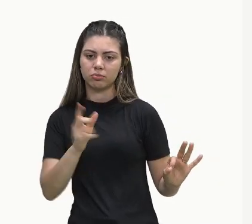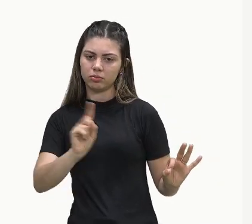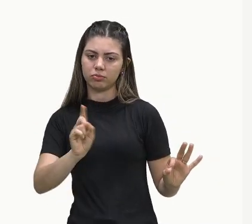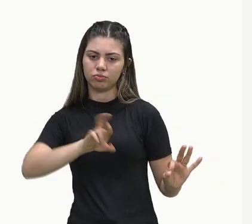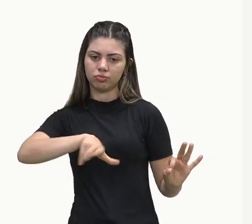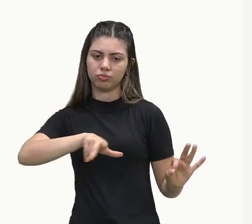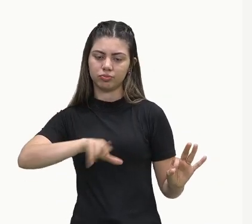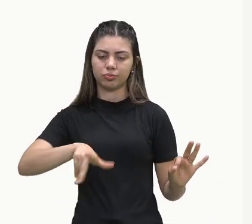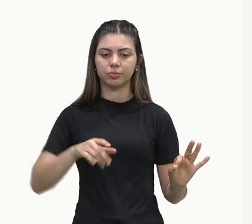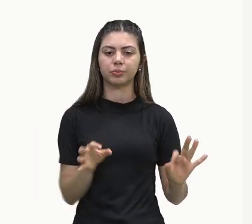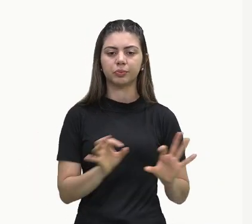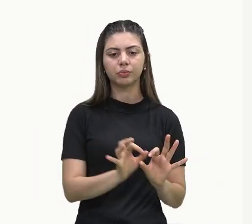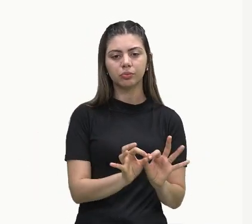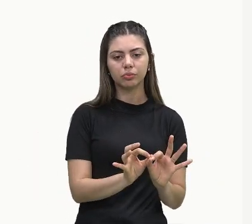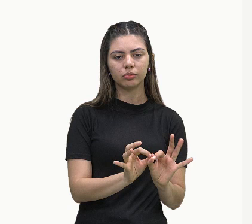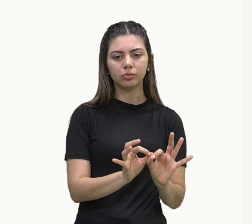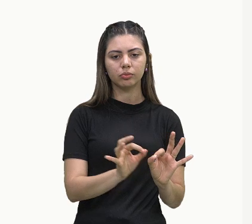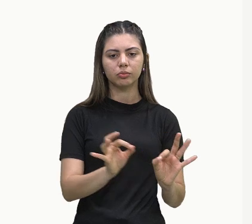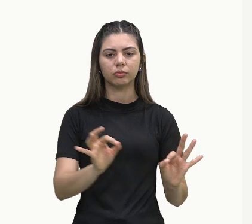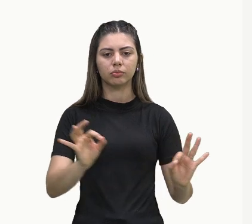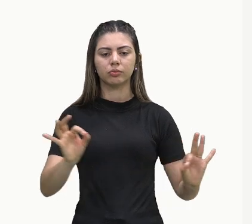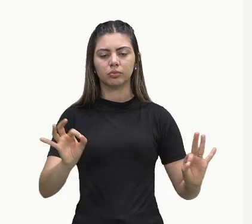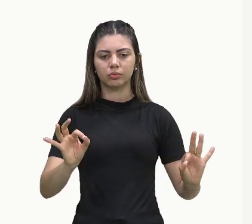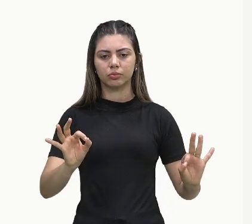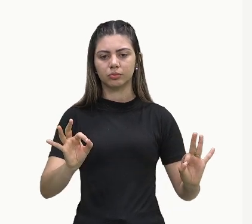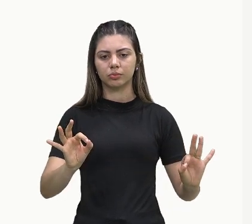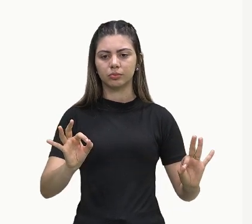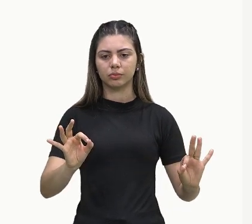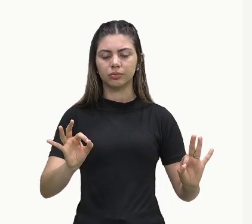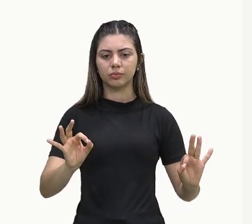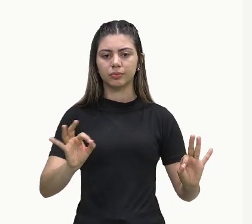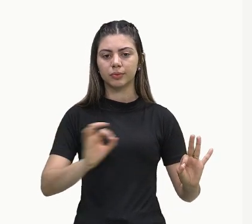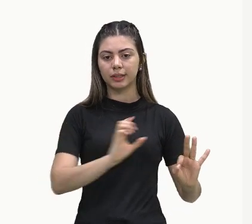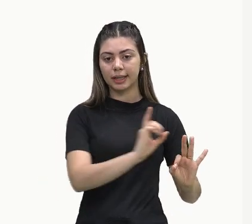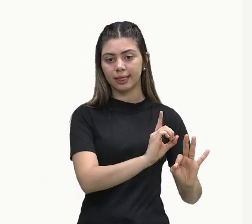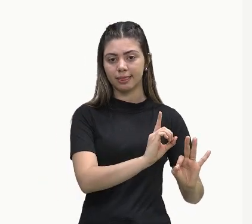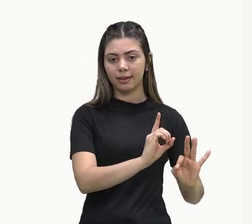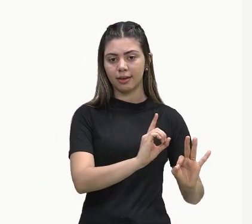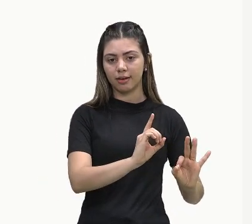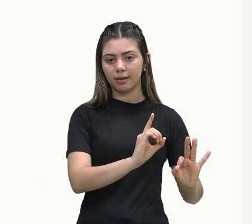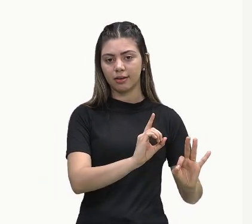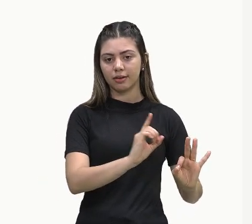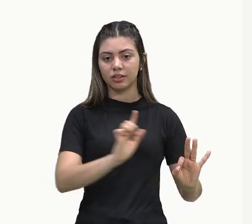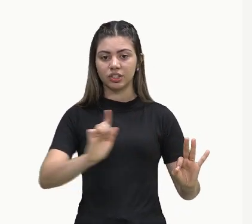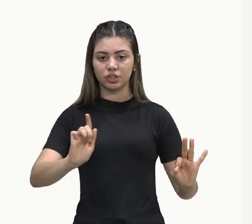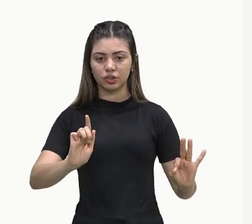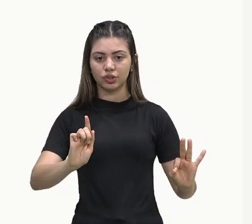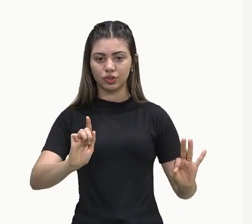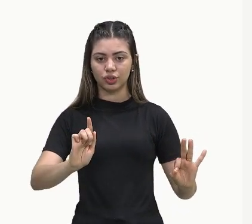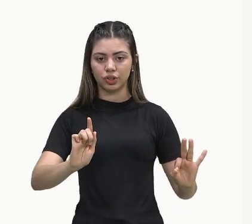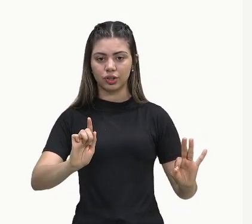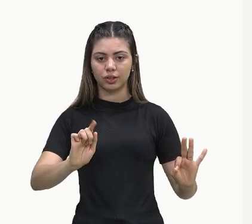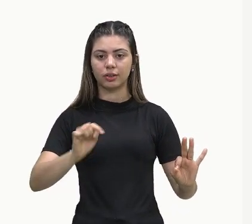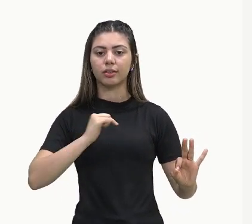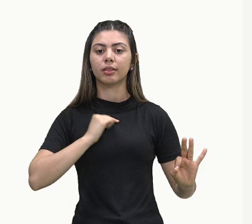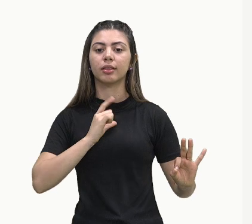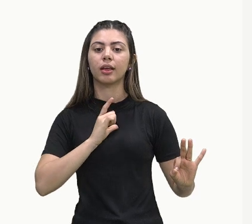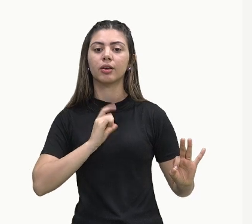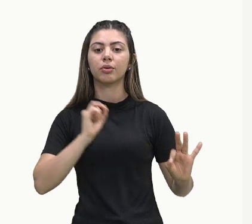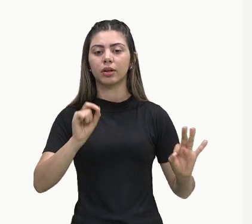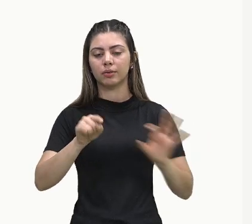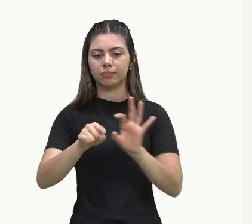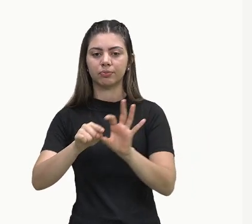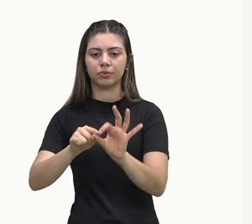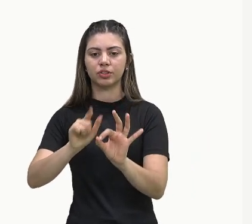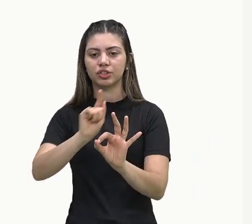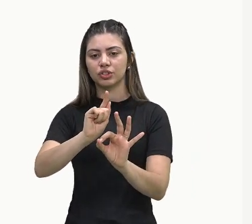duas medidas de DH né DG eu vou ter uma medida aqui de GH e o